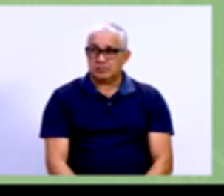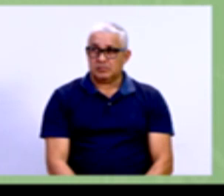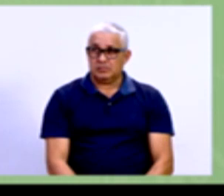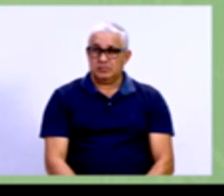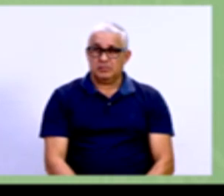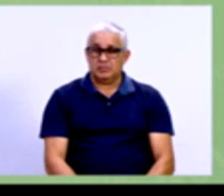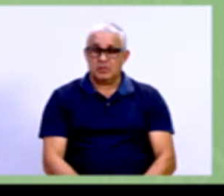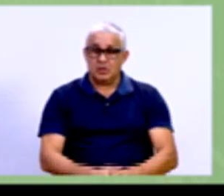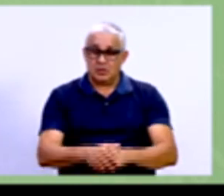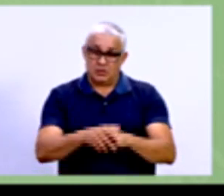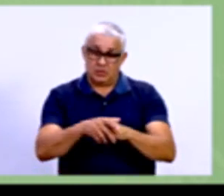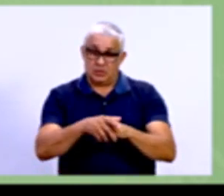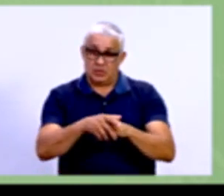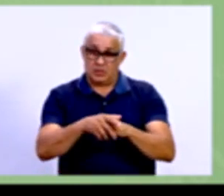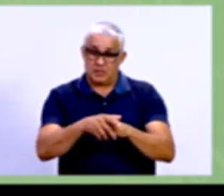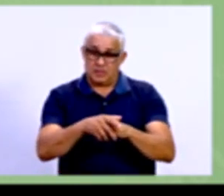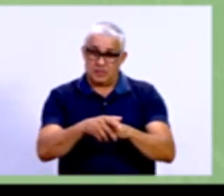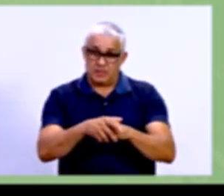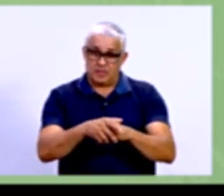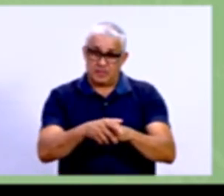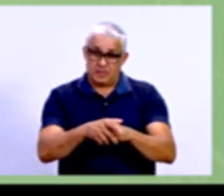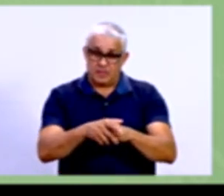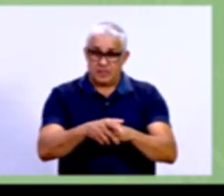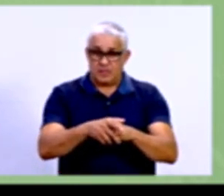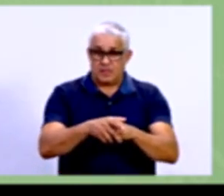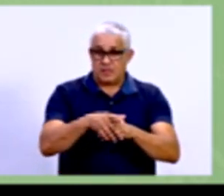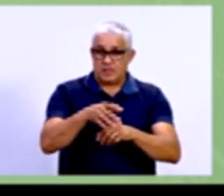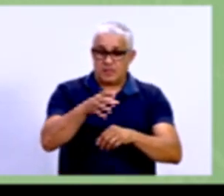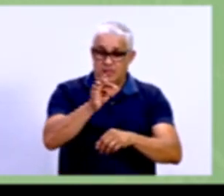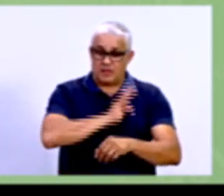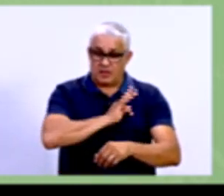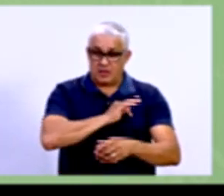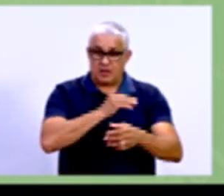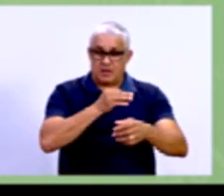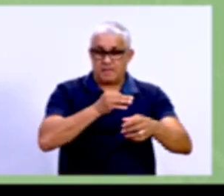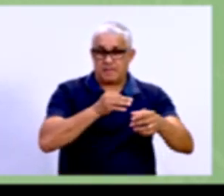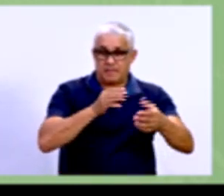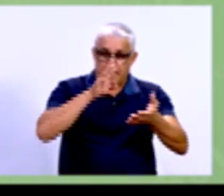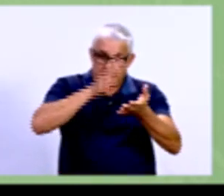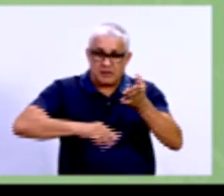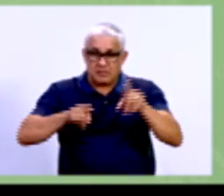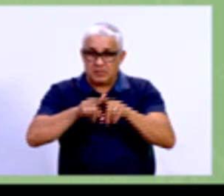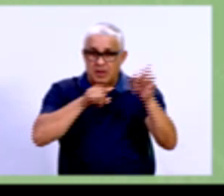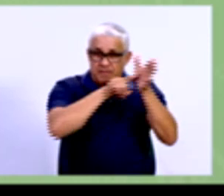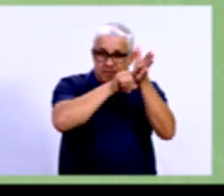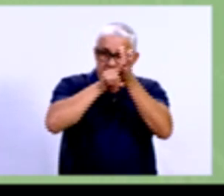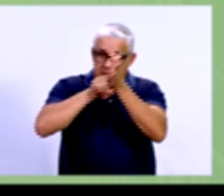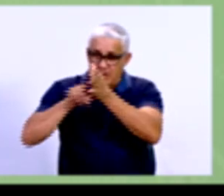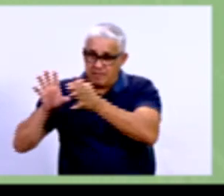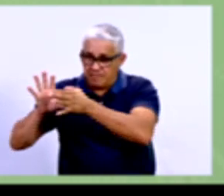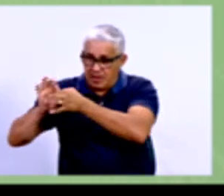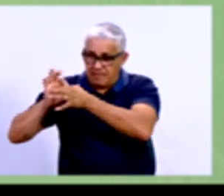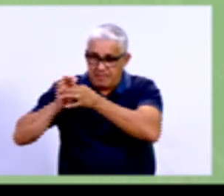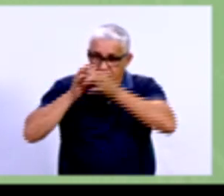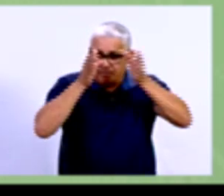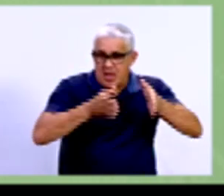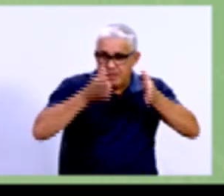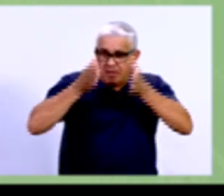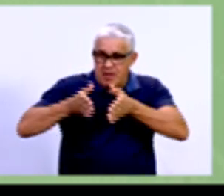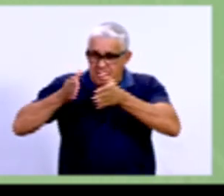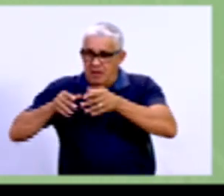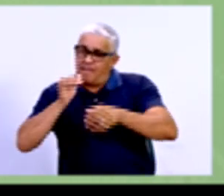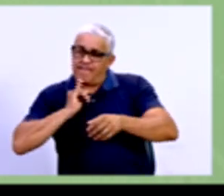estatística consiste em um conjunto de técnicas e métodos de pesquisa que envolve etapas, como, por exemplo, o planejamento